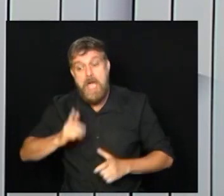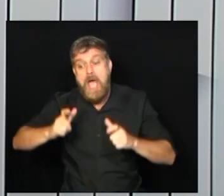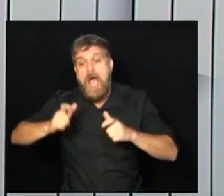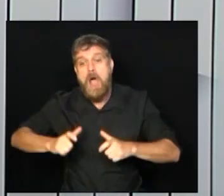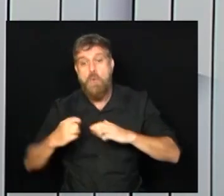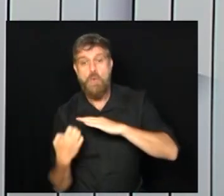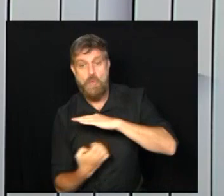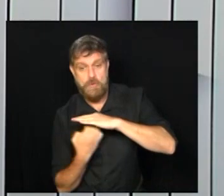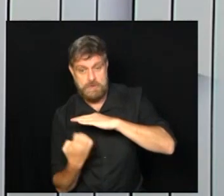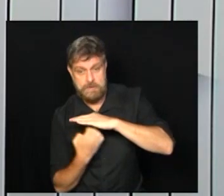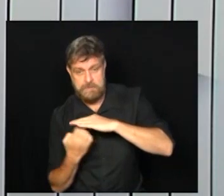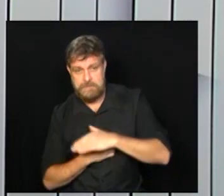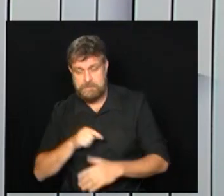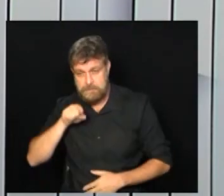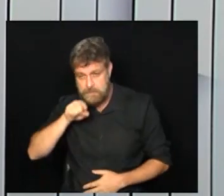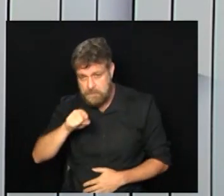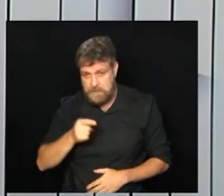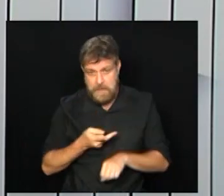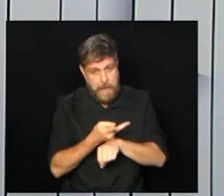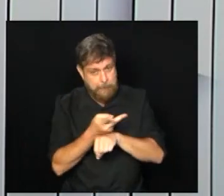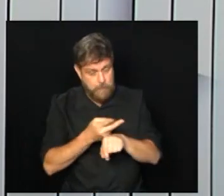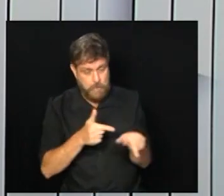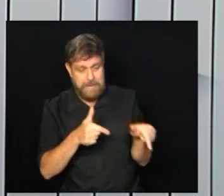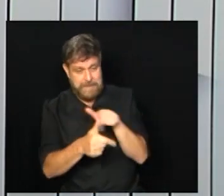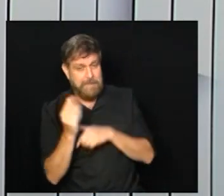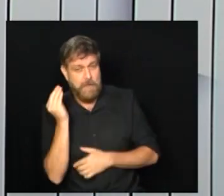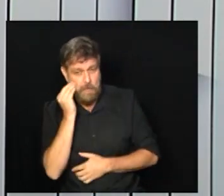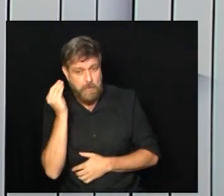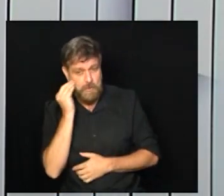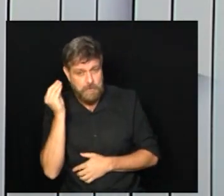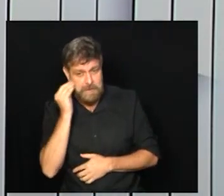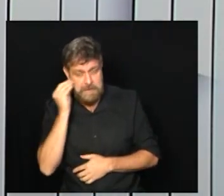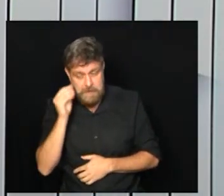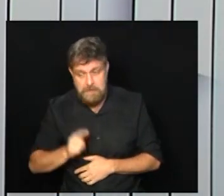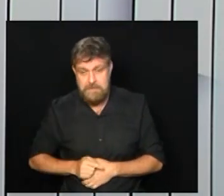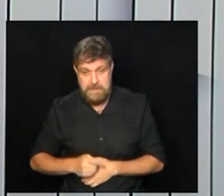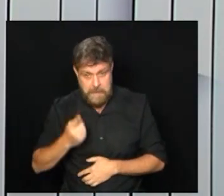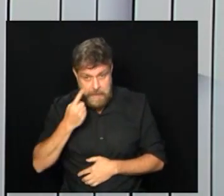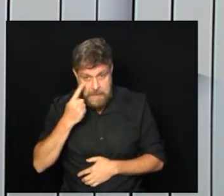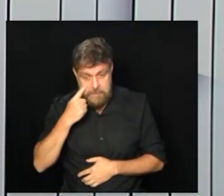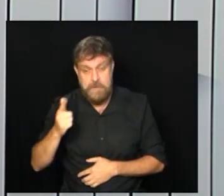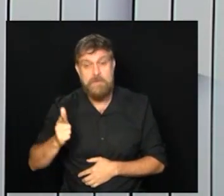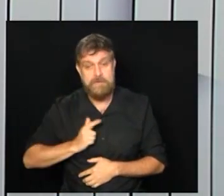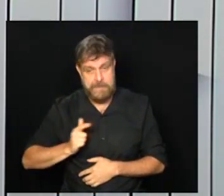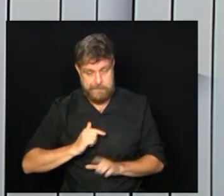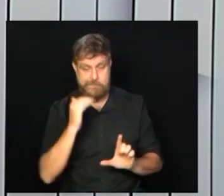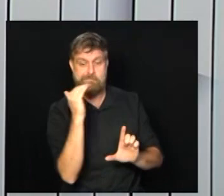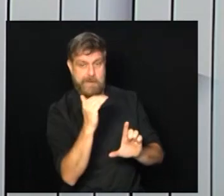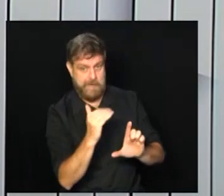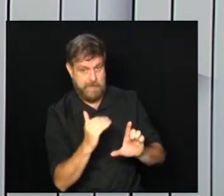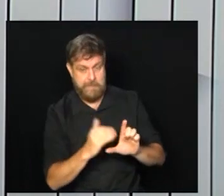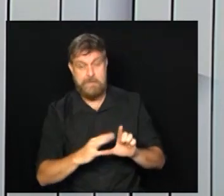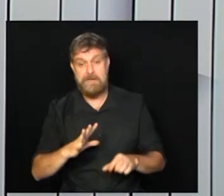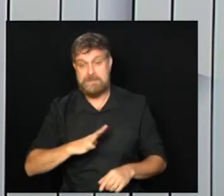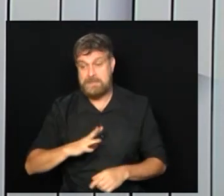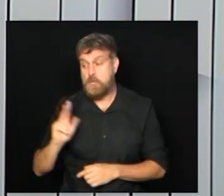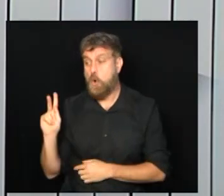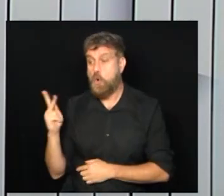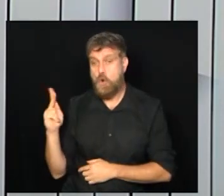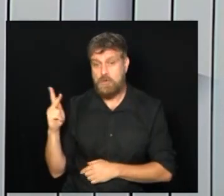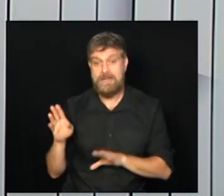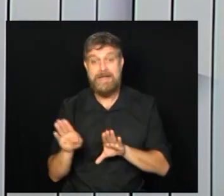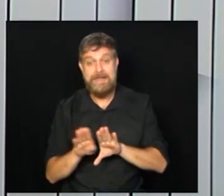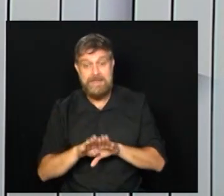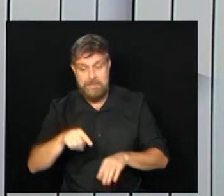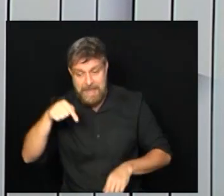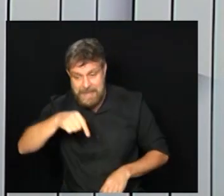esta empresa. Então, você que está em busca de uma oportunidade de trabalho, você viu aí as oportunidades para a cidade de Hortolândia e